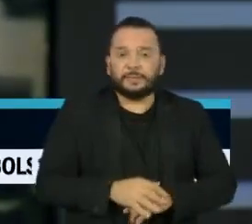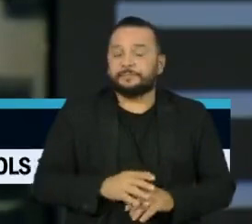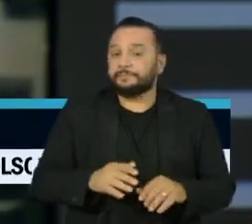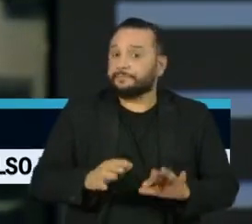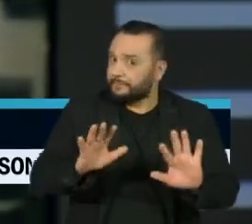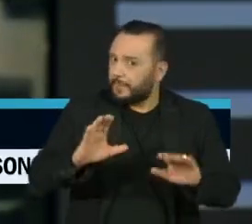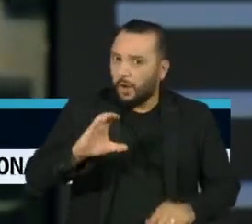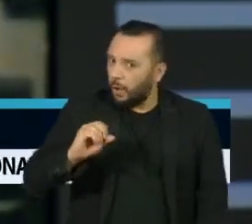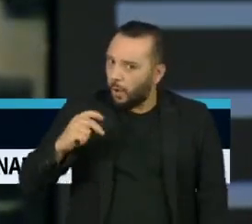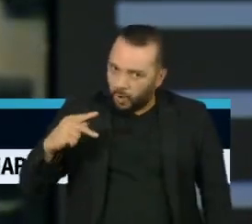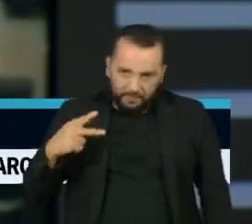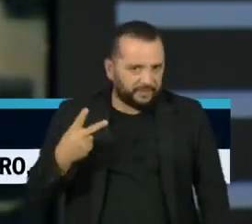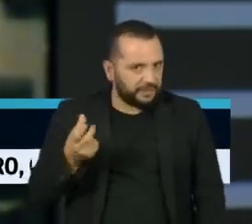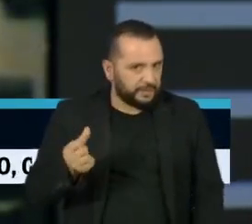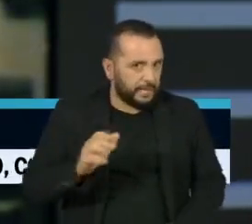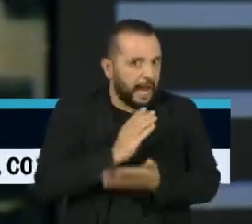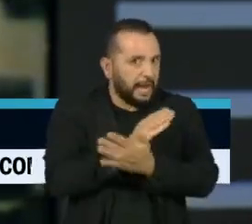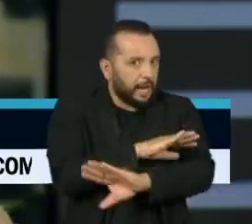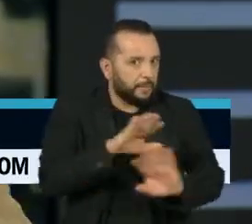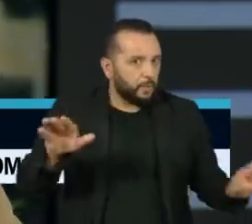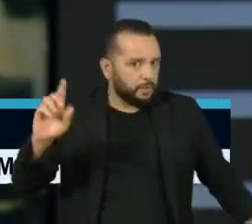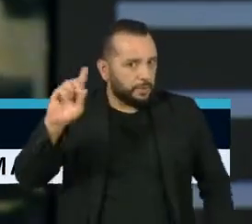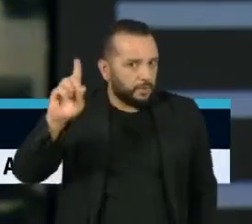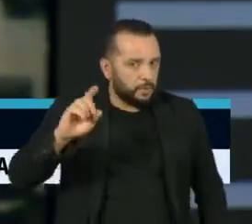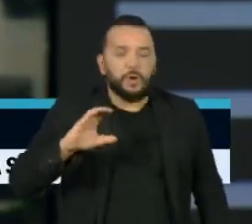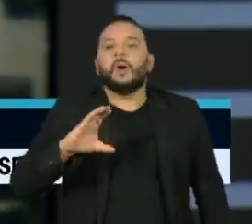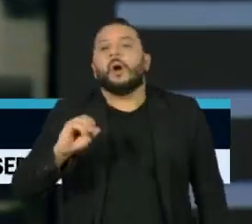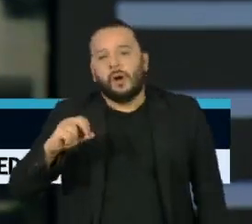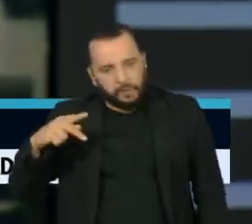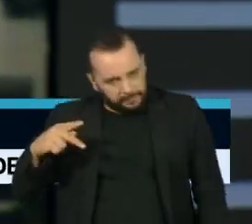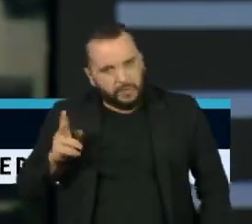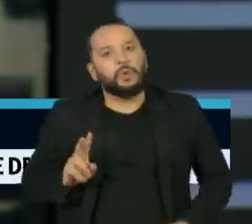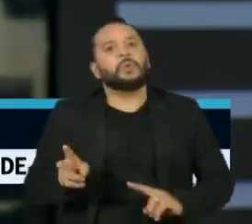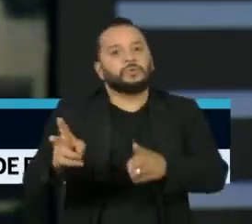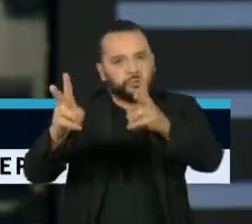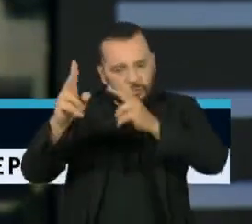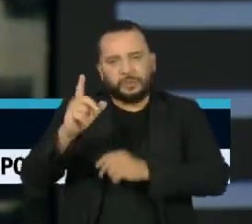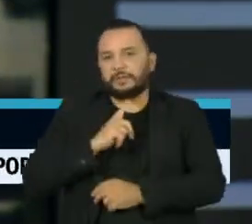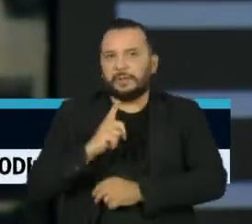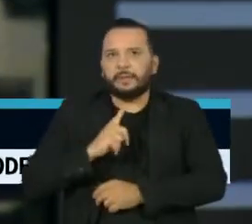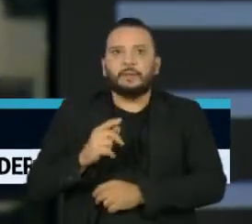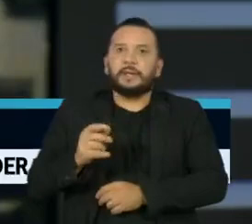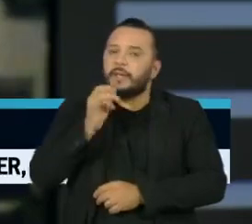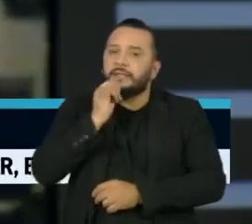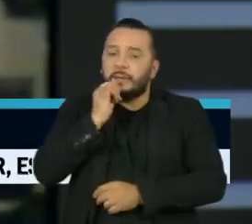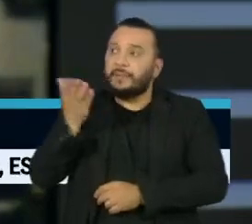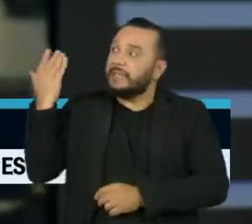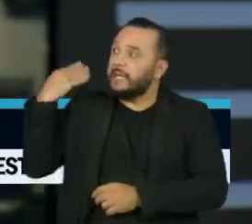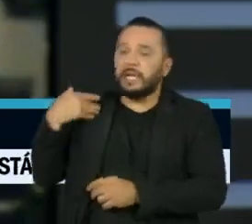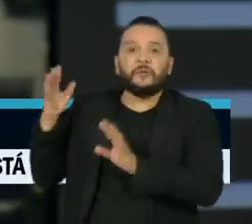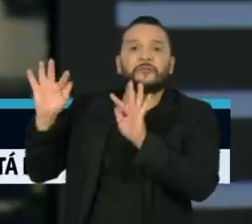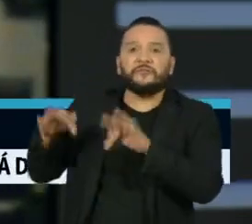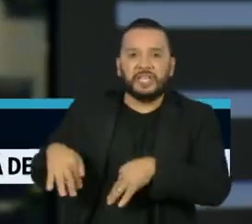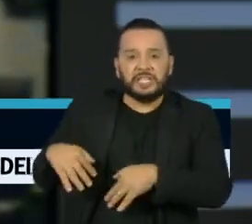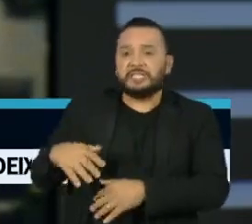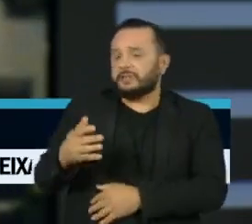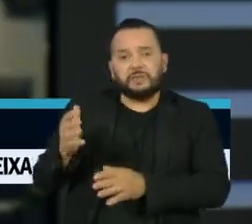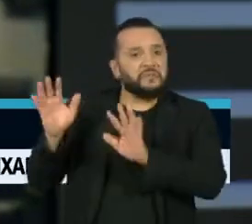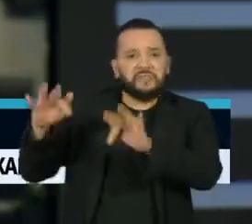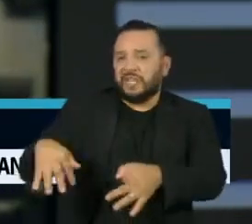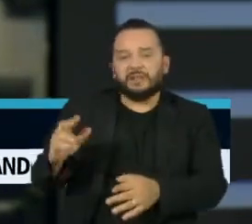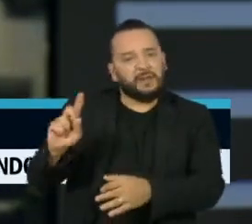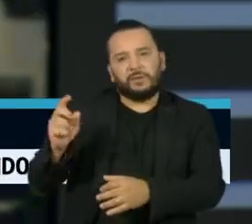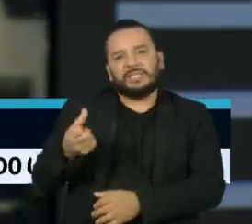terminou a cópia cópia e vai continuar com melhores acontecem todas as cópias nunca teve nenhuma cop que termine na sexta-feira à noite